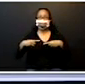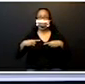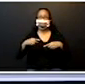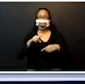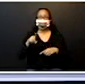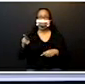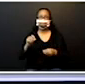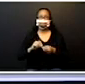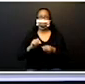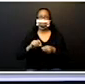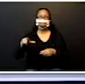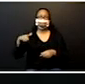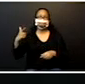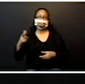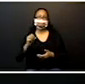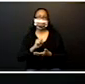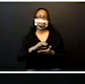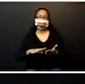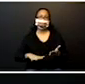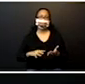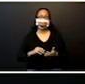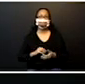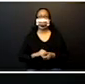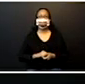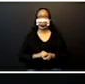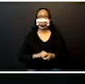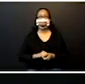outros, tá bom?